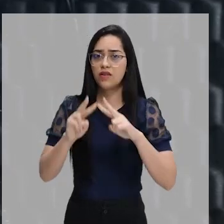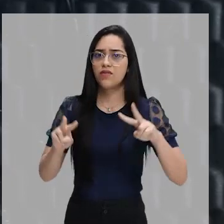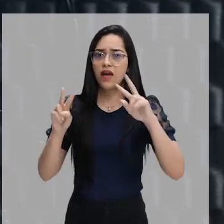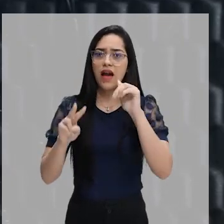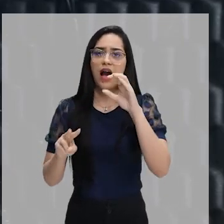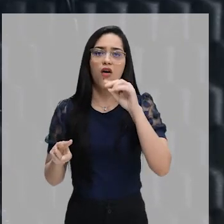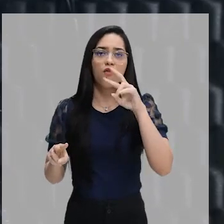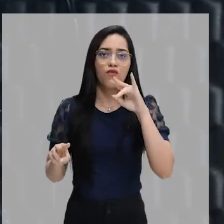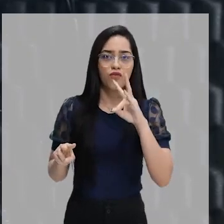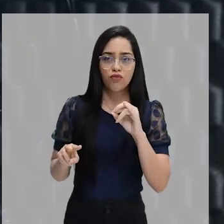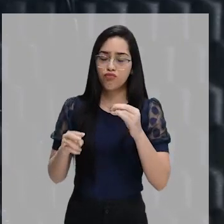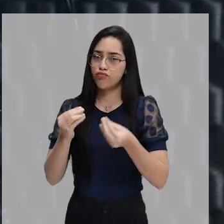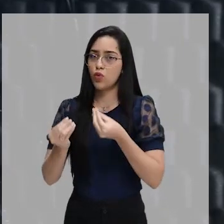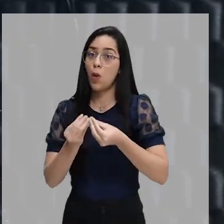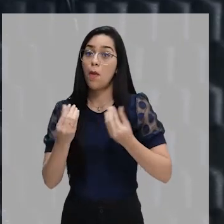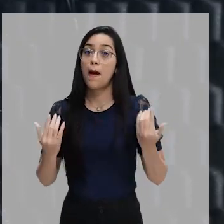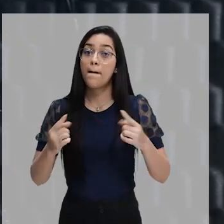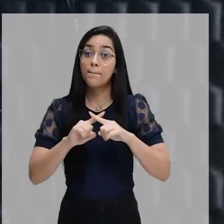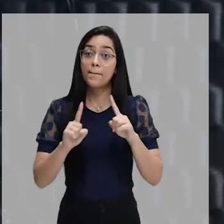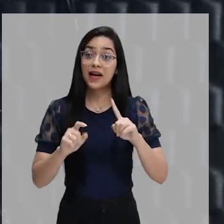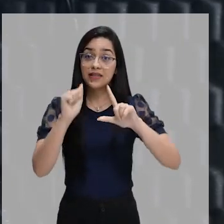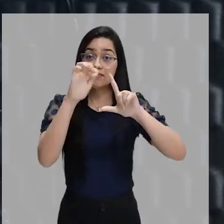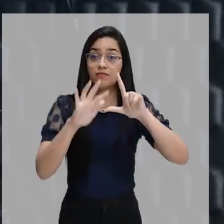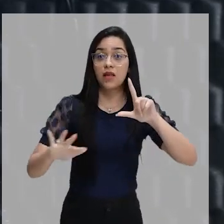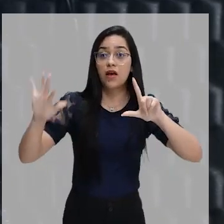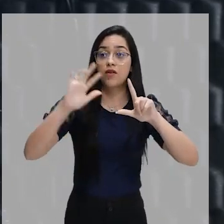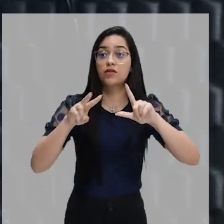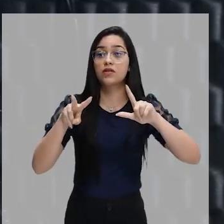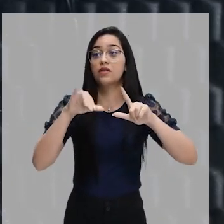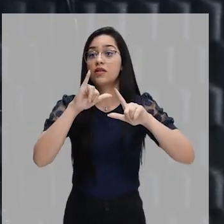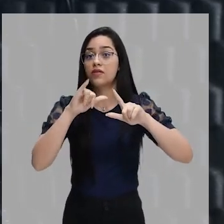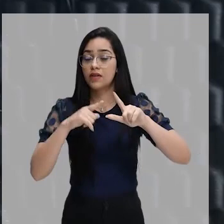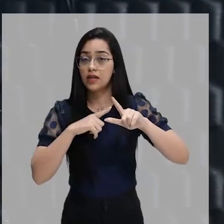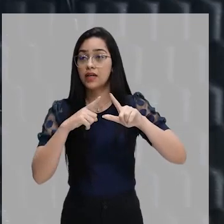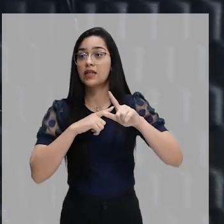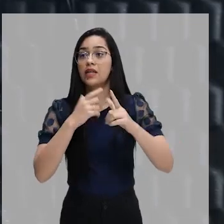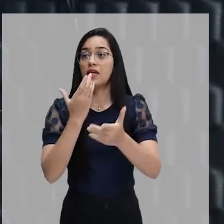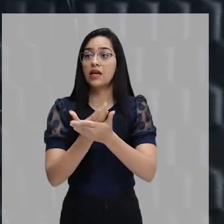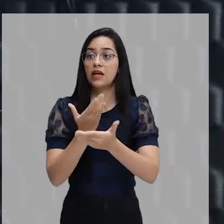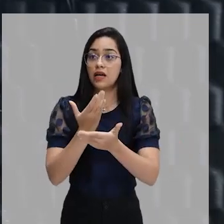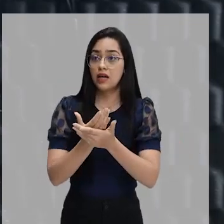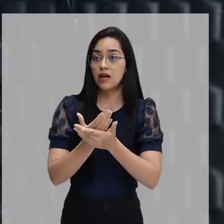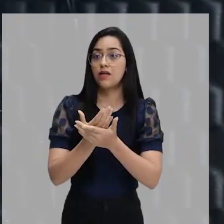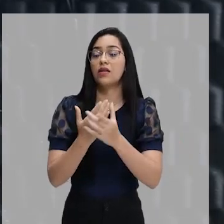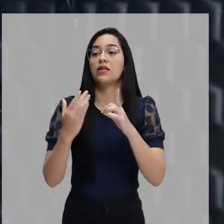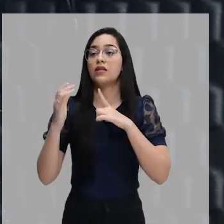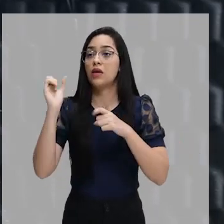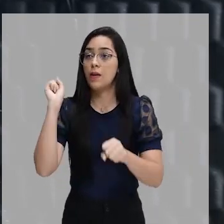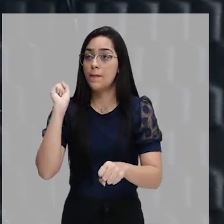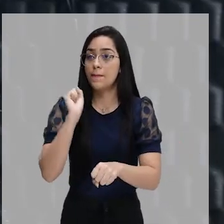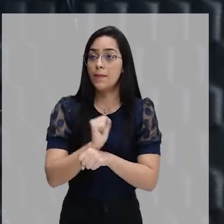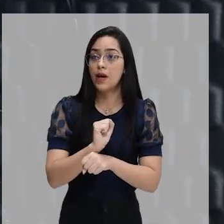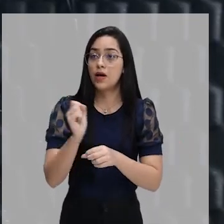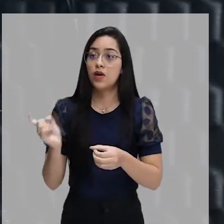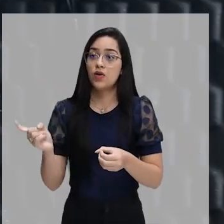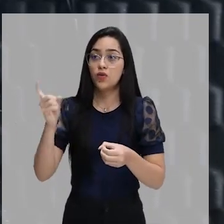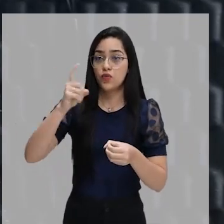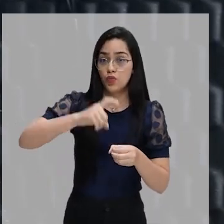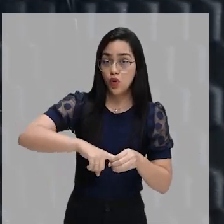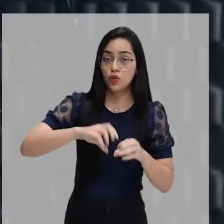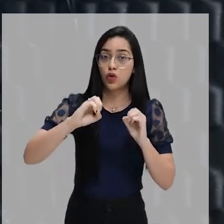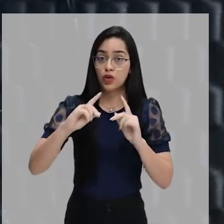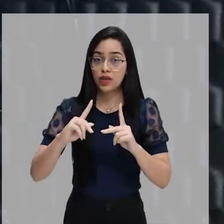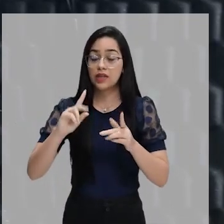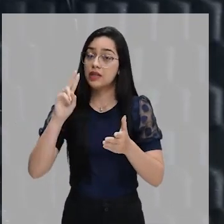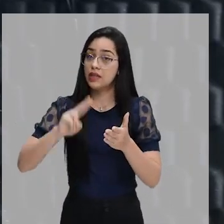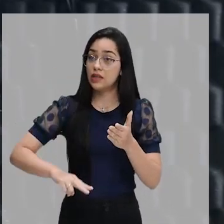não dá para fazer isso. Mas depois, na plataforma Gonçalves Dias, você vai até aquela aula, dá um pause, volta um pouquinho, faz